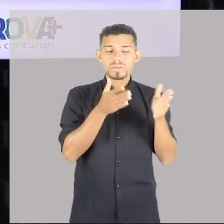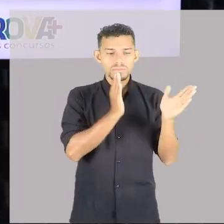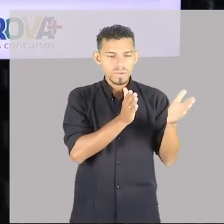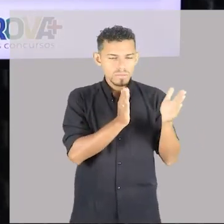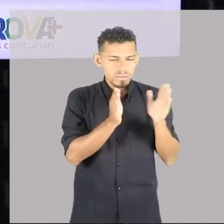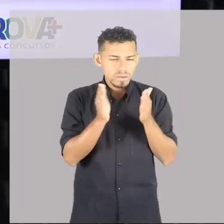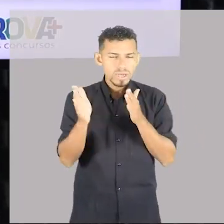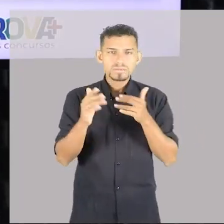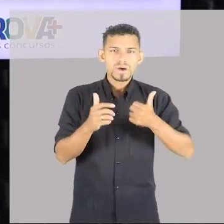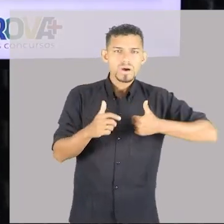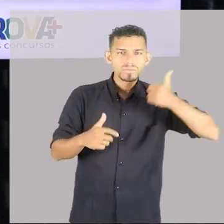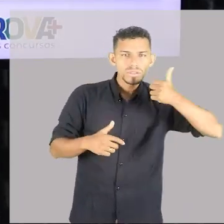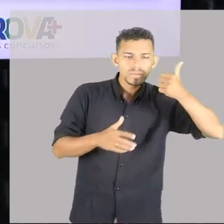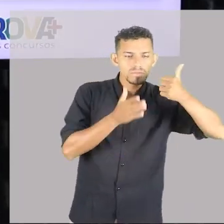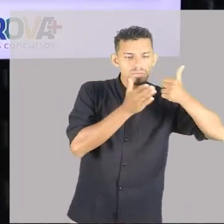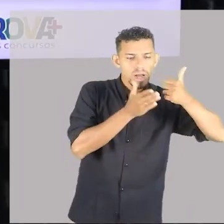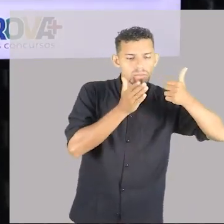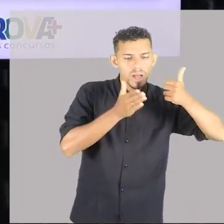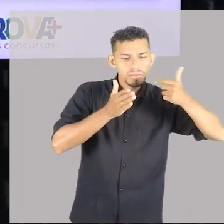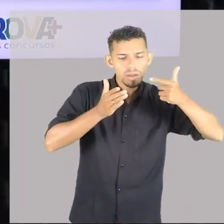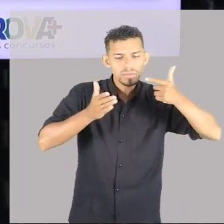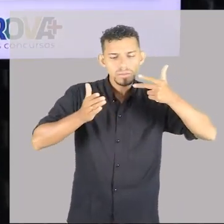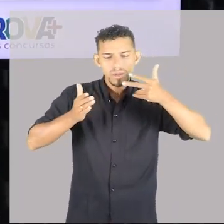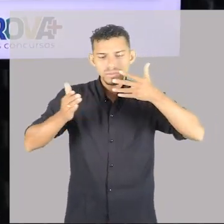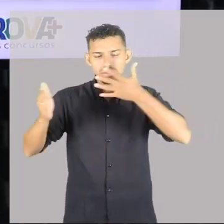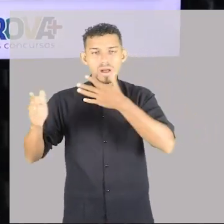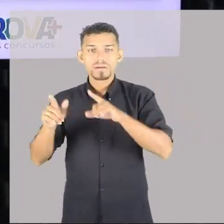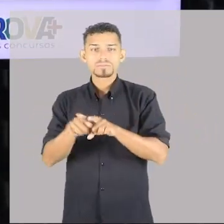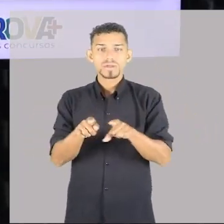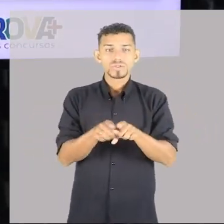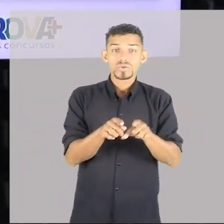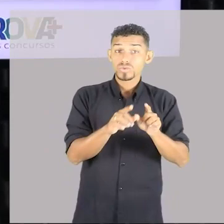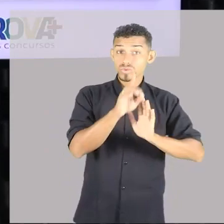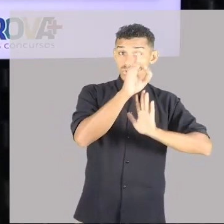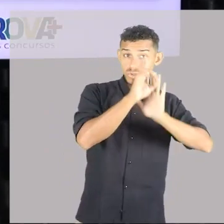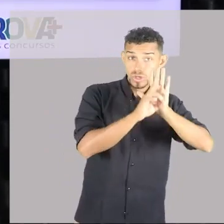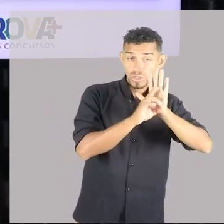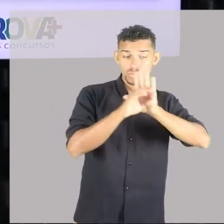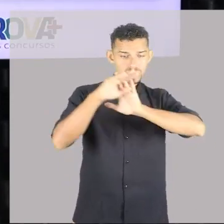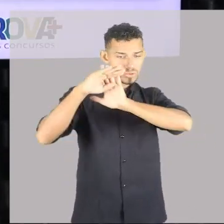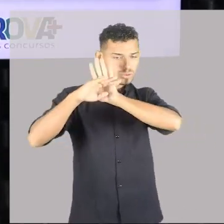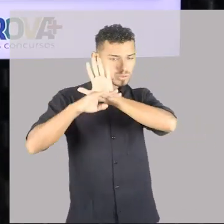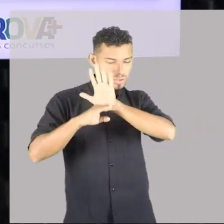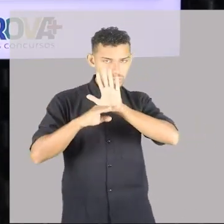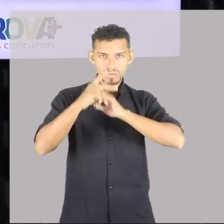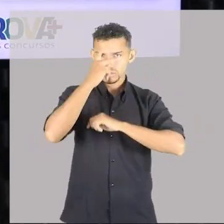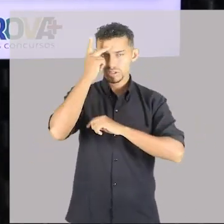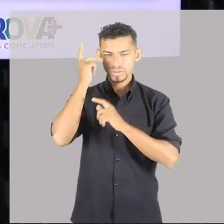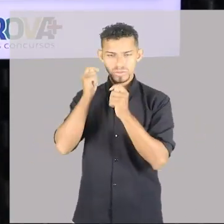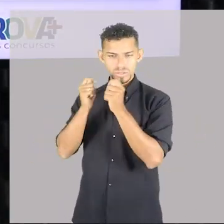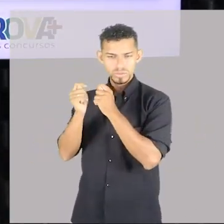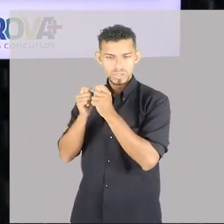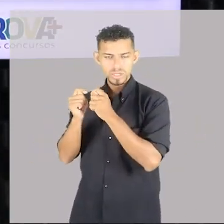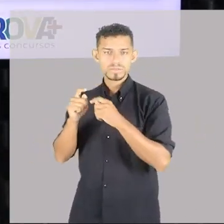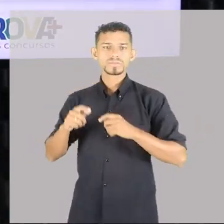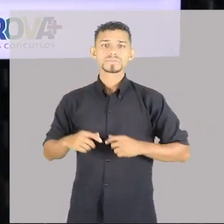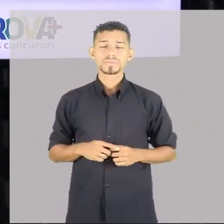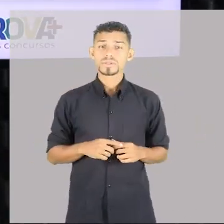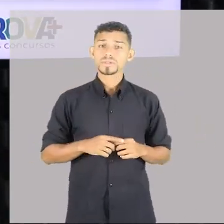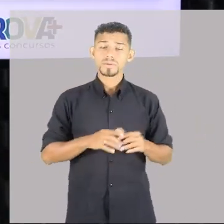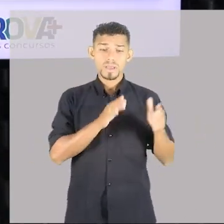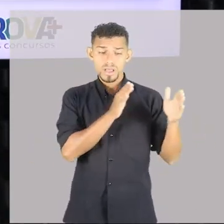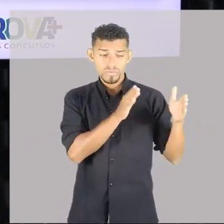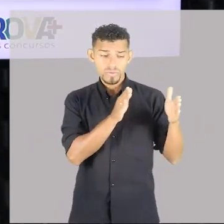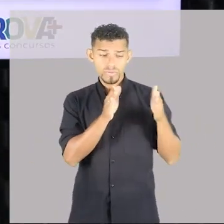os princípios que regem o processo administrativo, os direitos e deveres dos administrados e, sobretudo, as fases que é muito